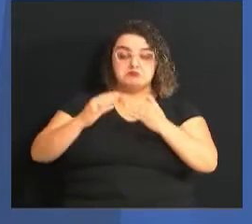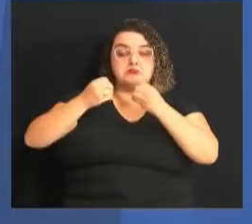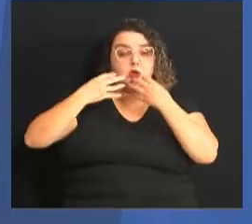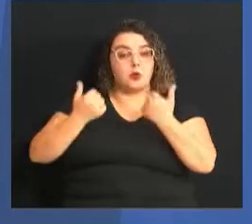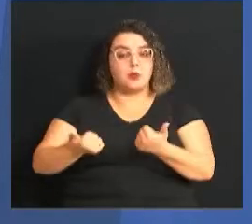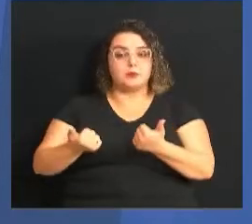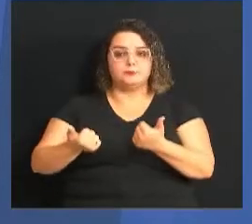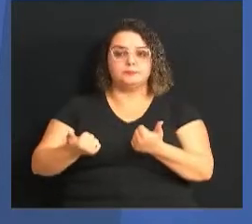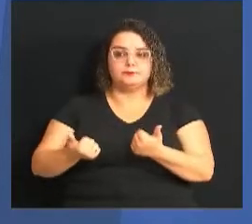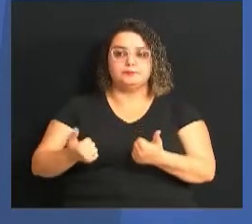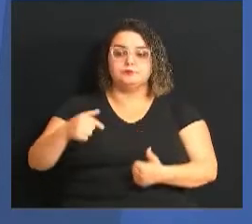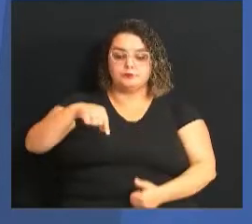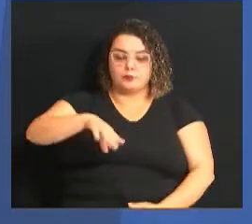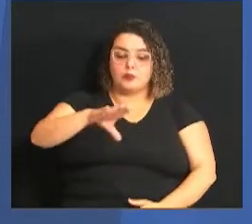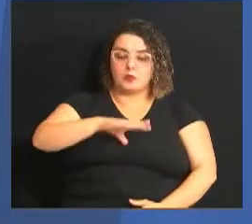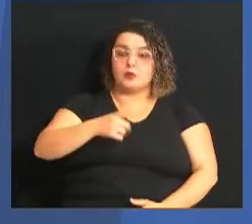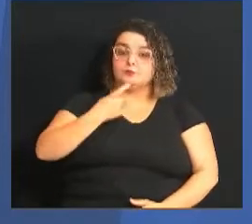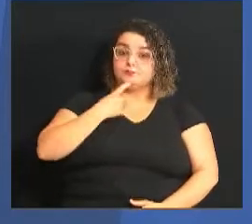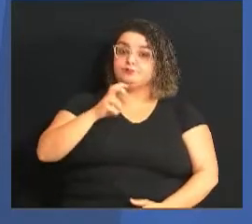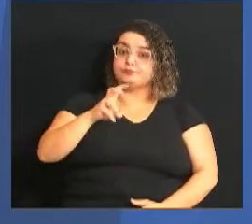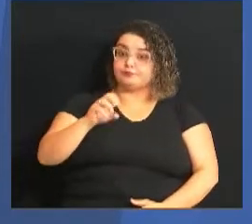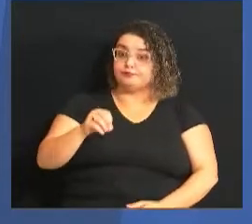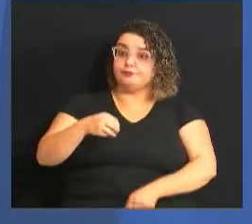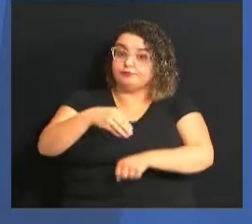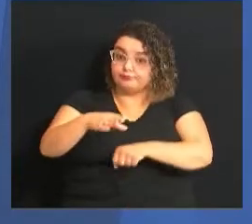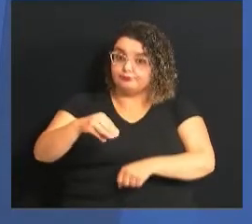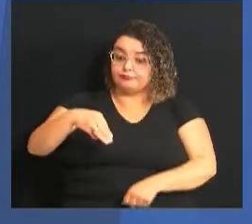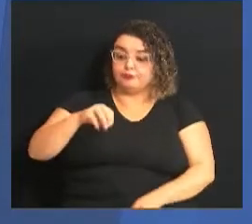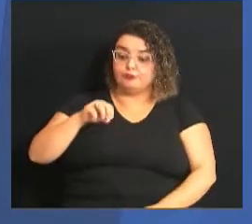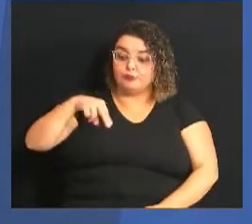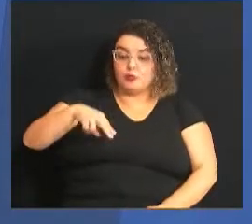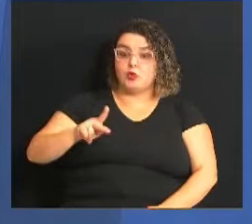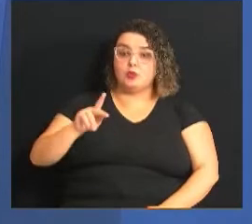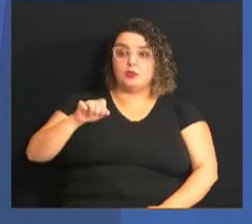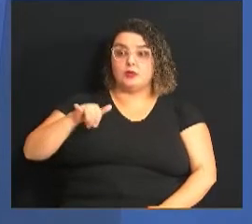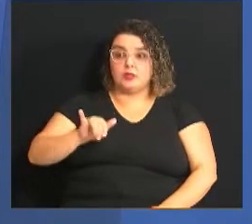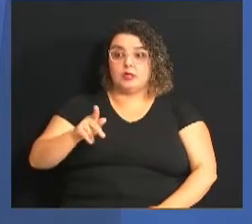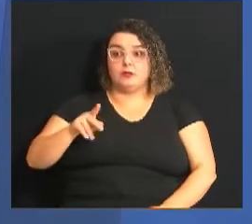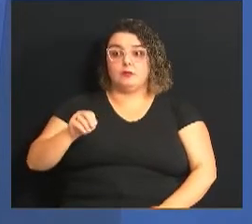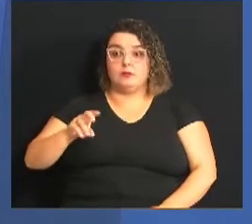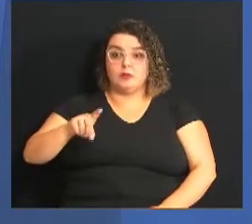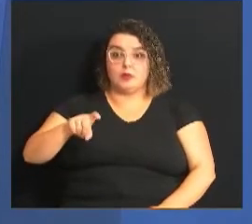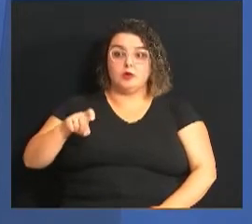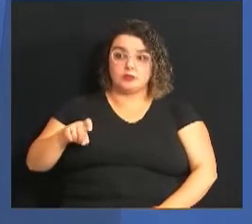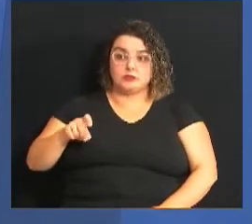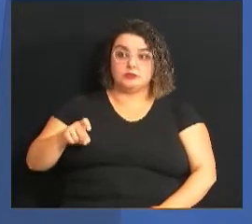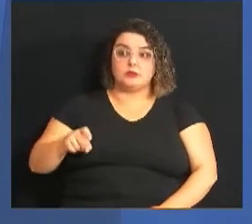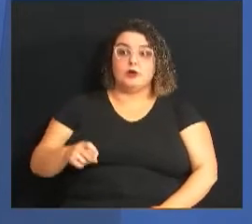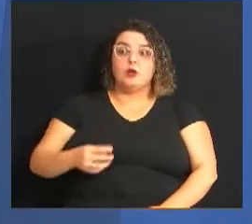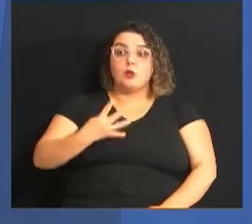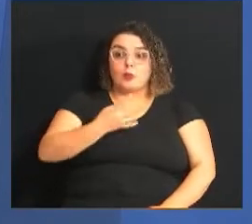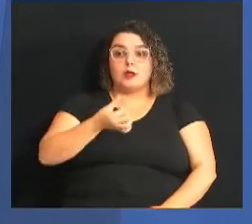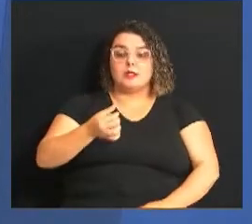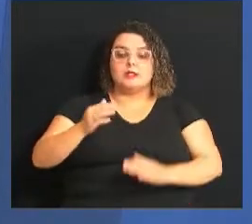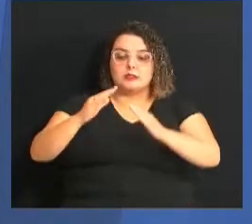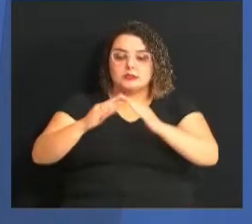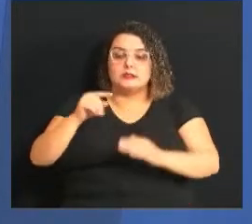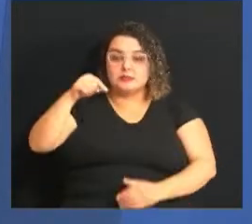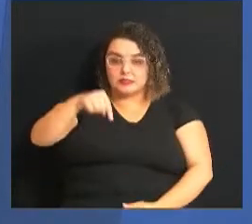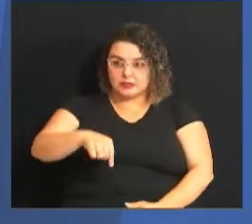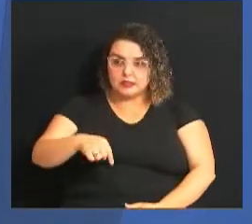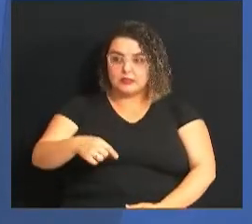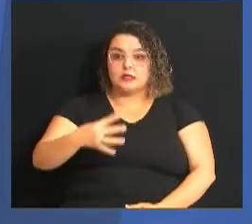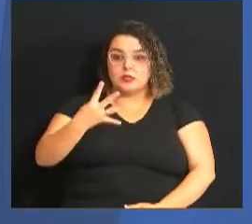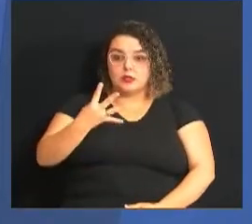Campinas tem 50 notificações de monkeypox, sendo 46 residentes na cidade e 4 de pacientes da